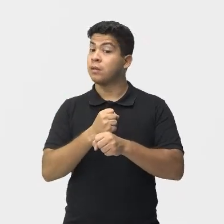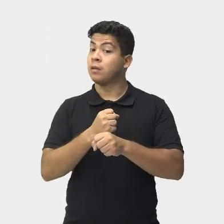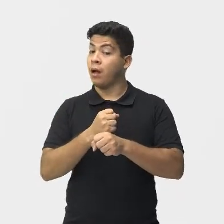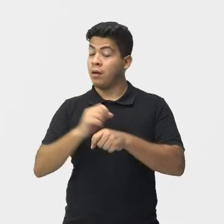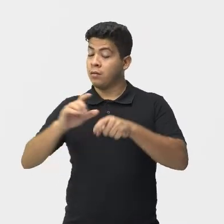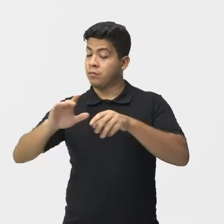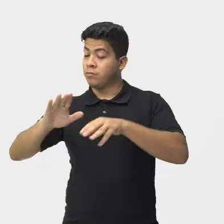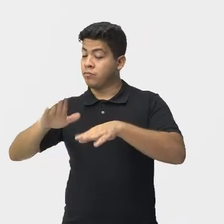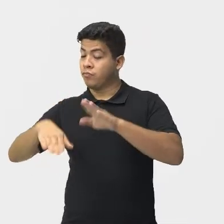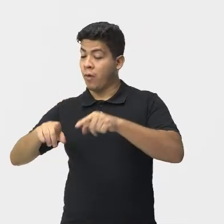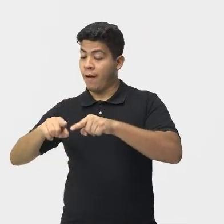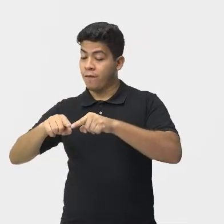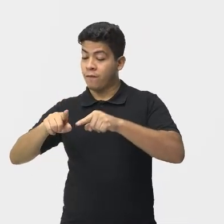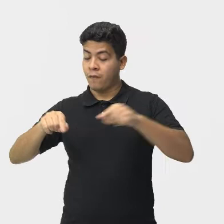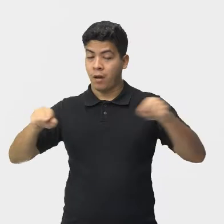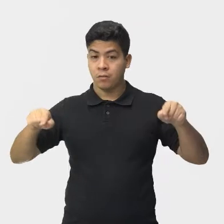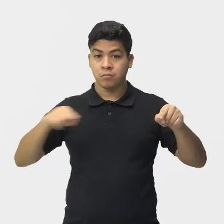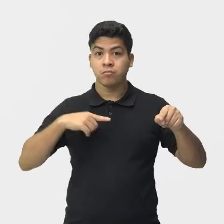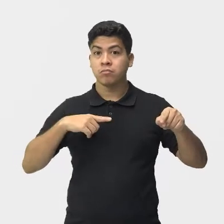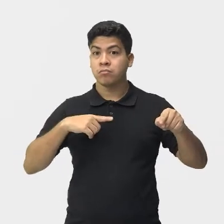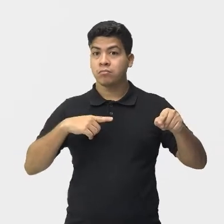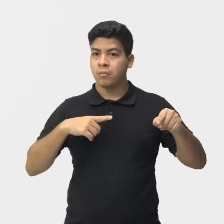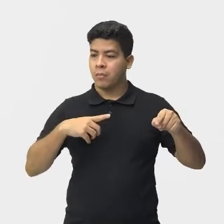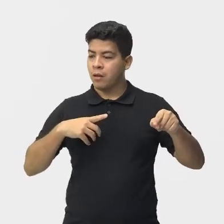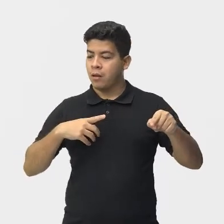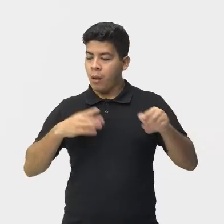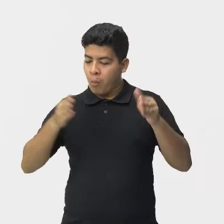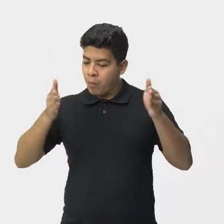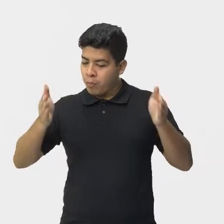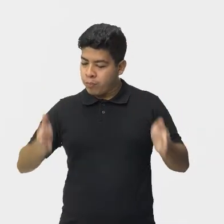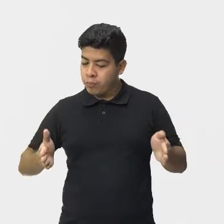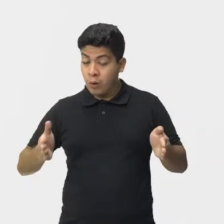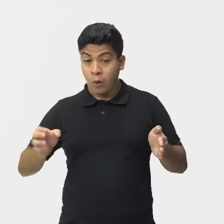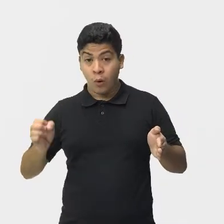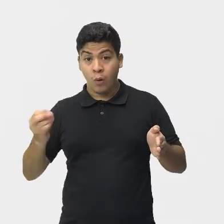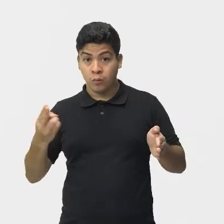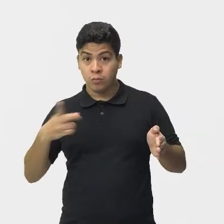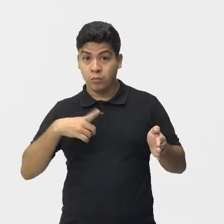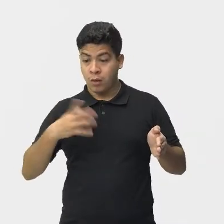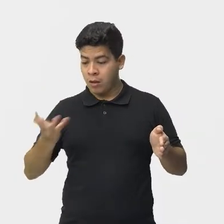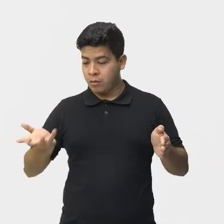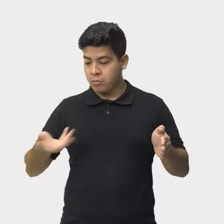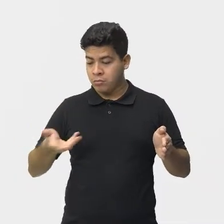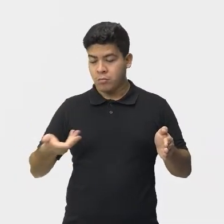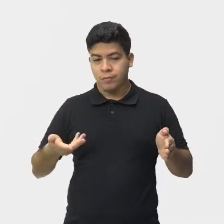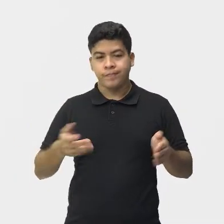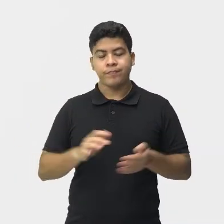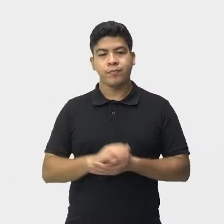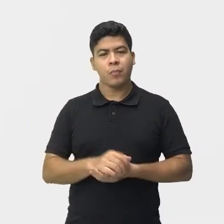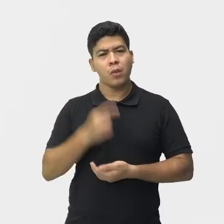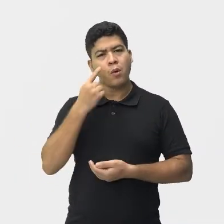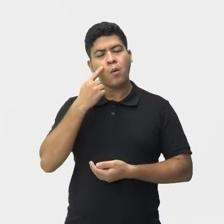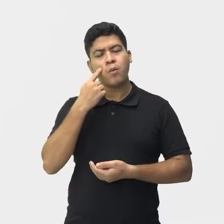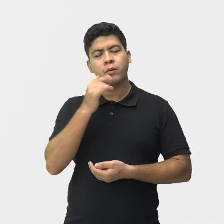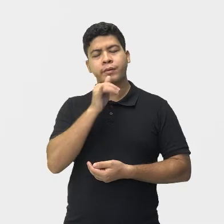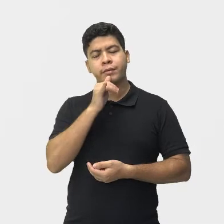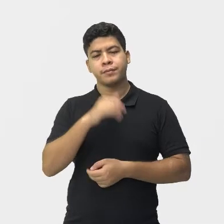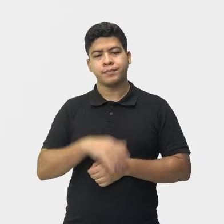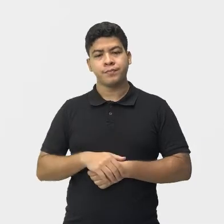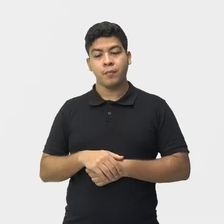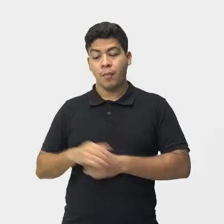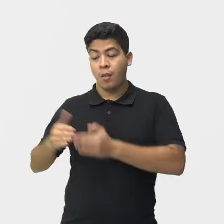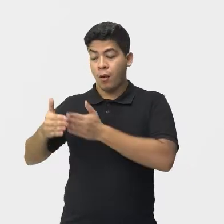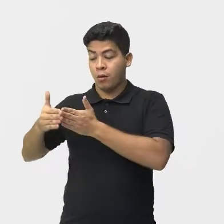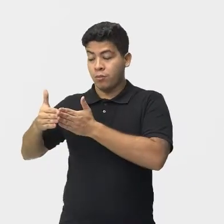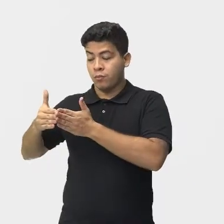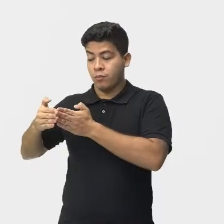variação da posição quanto a aceleração. Veja, um barco indo para uma cidade do estado do Amazonas movimenta-se